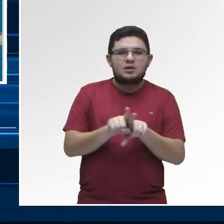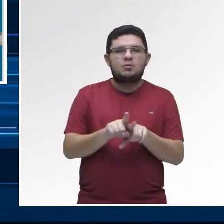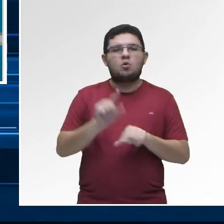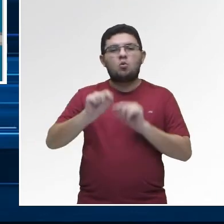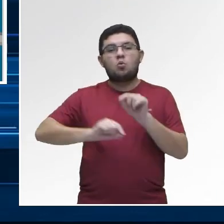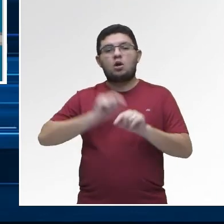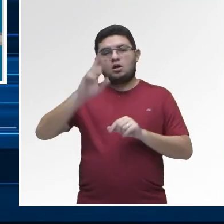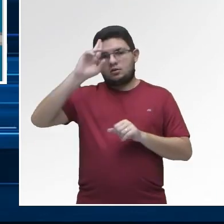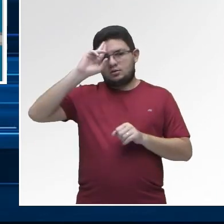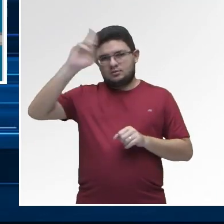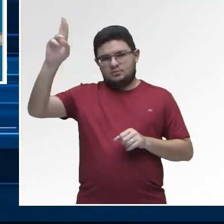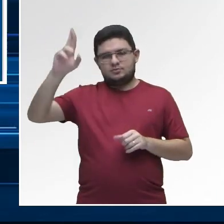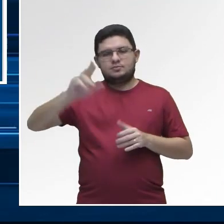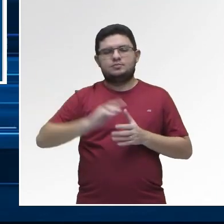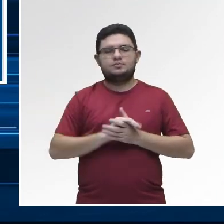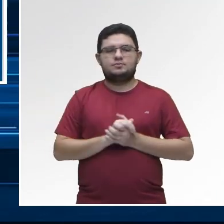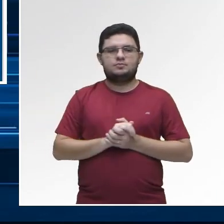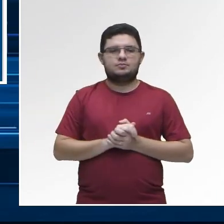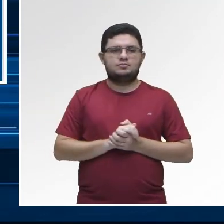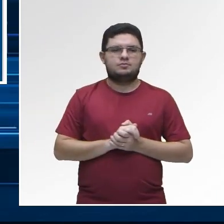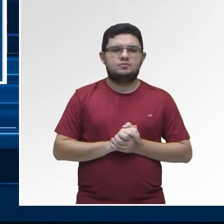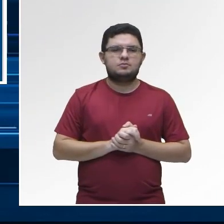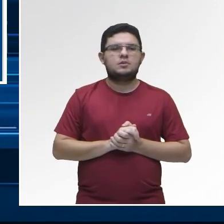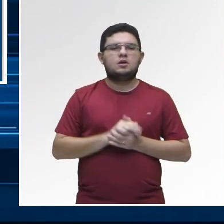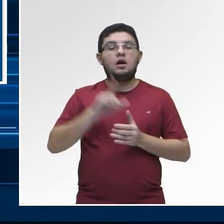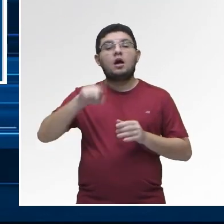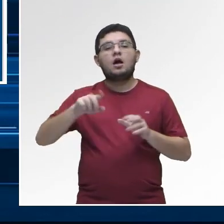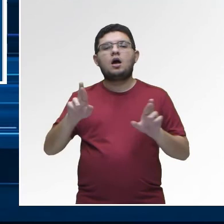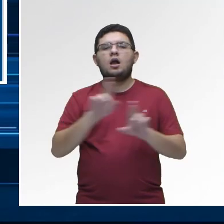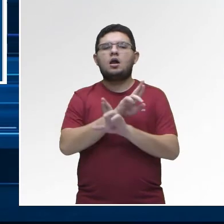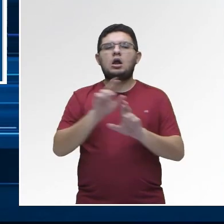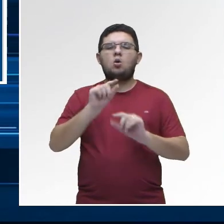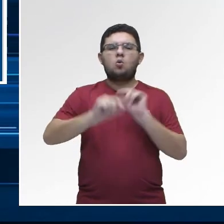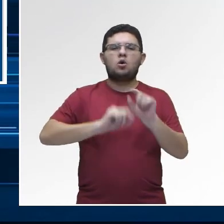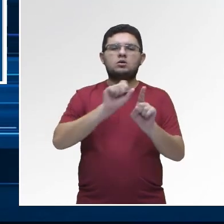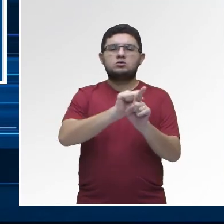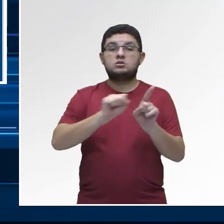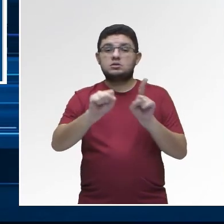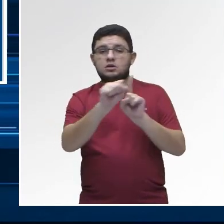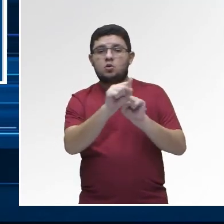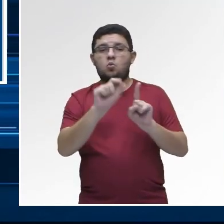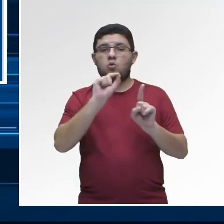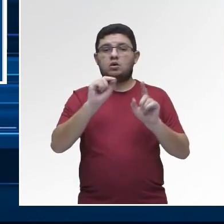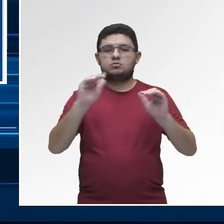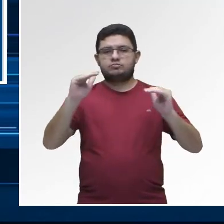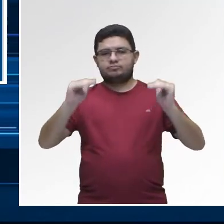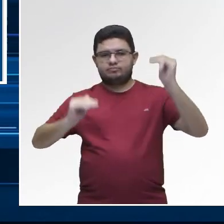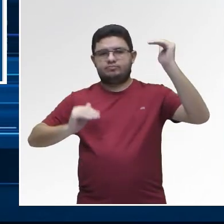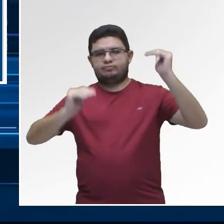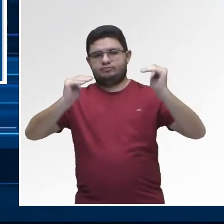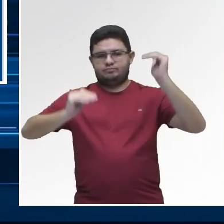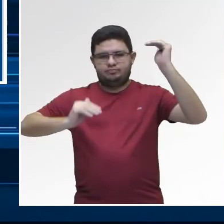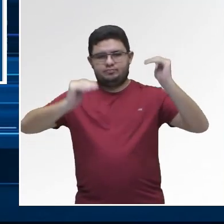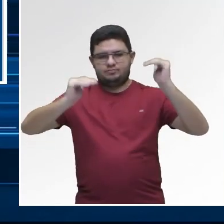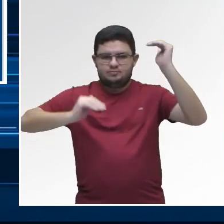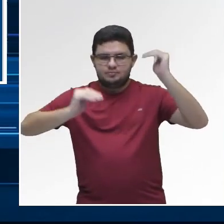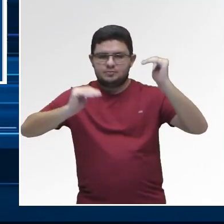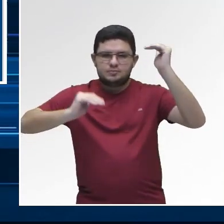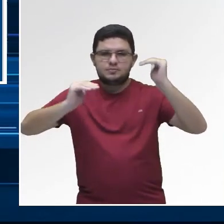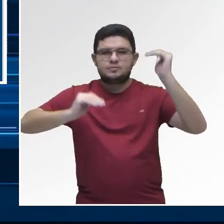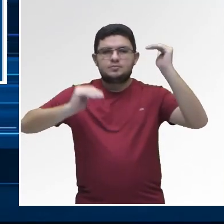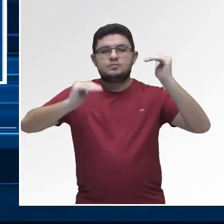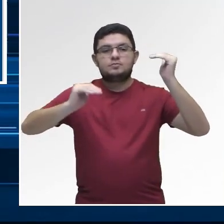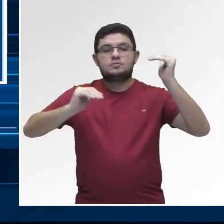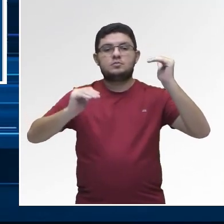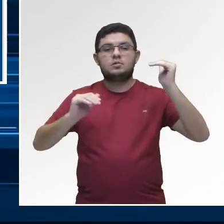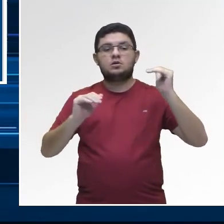de vassalagem. Vejam lá. Eram relações sociais horizontais estabelecidas entre dois nobres iguais do